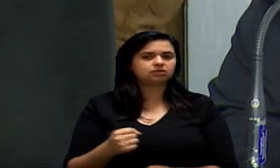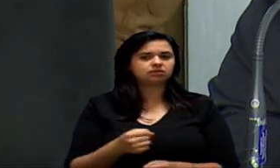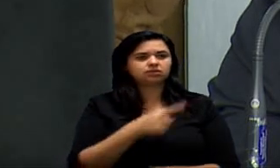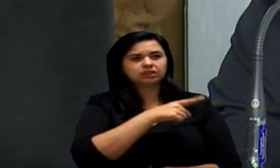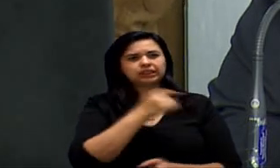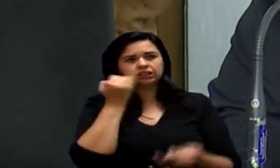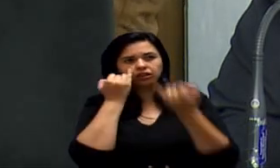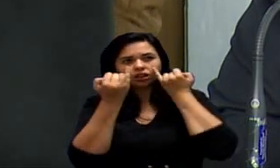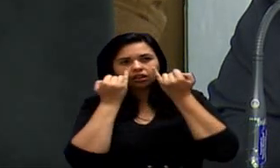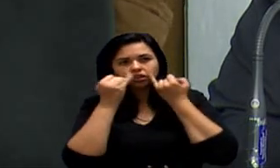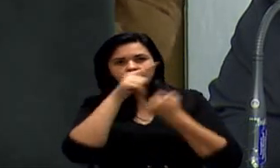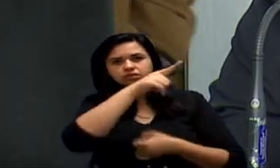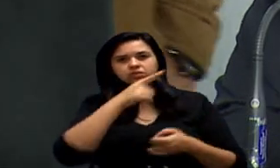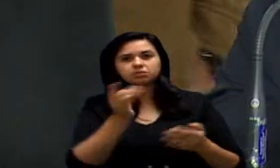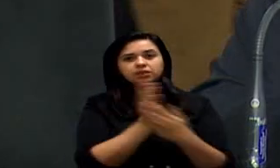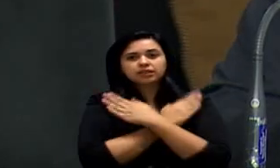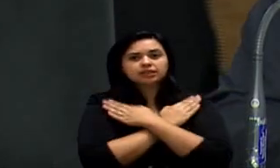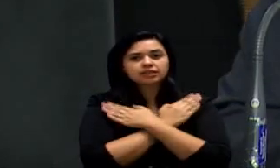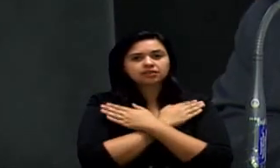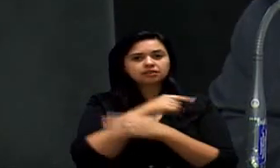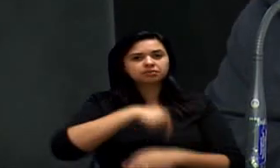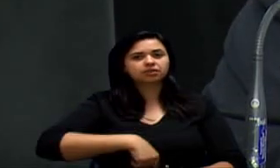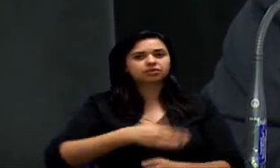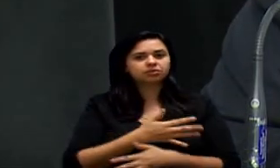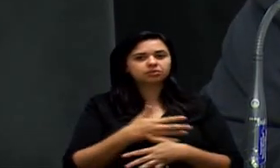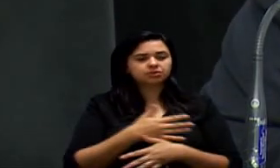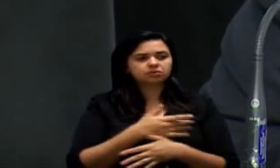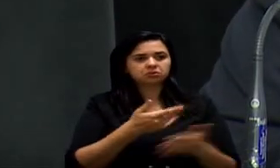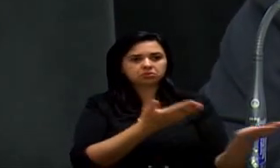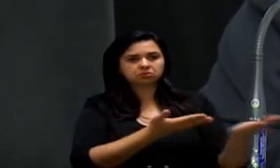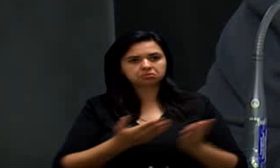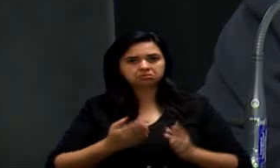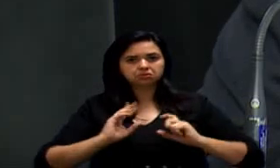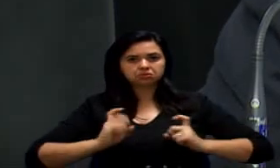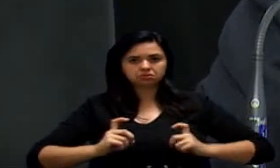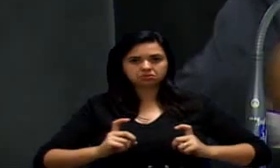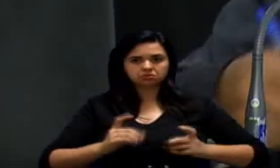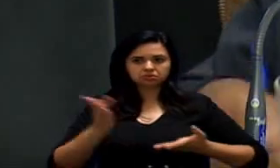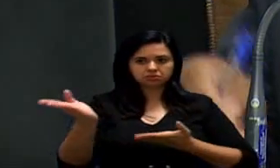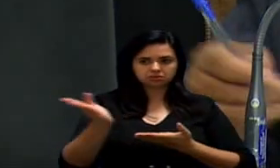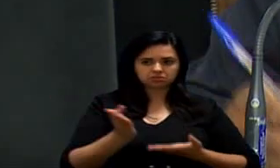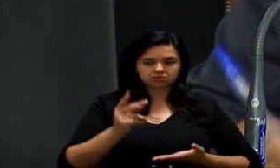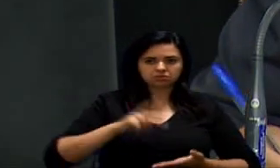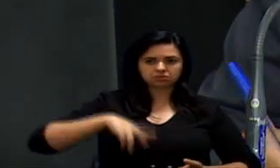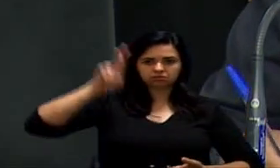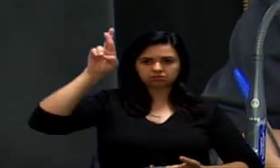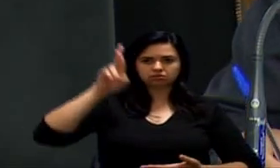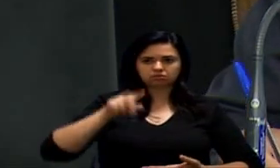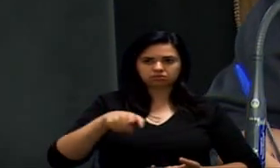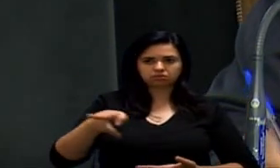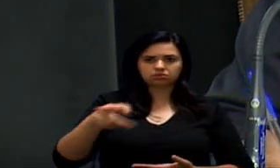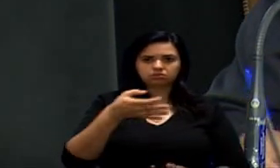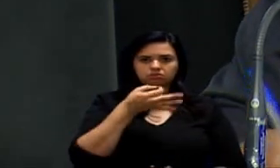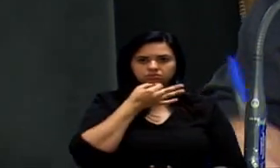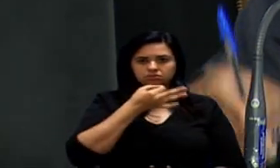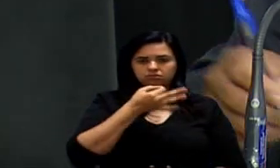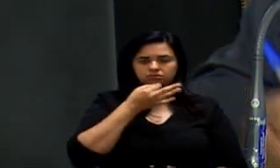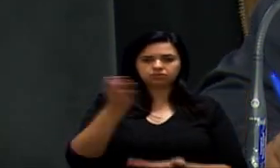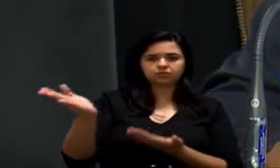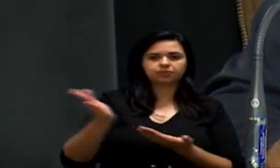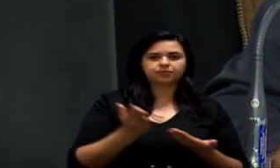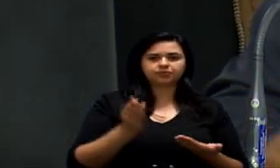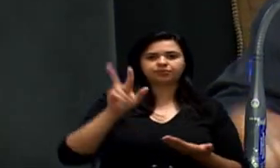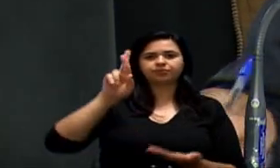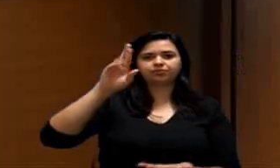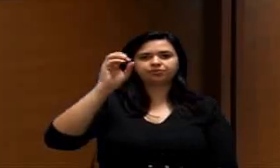prestados nos cemitérios municipais. Eu coloco em discussão com a palavra o autor, o nosso vereador Rodrigo do